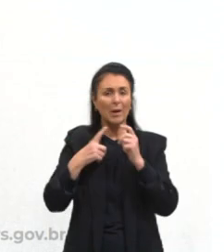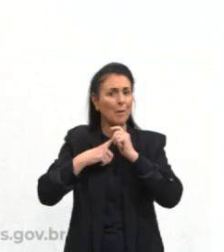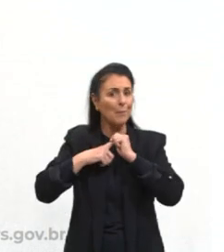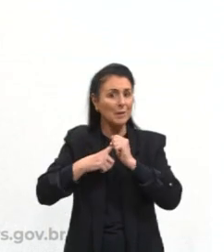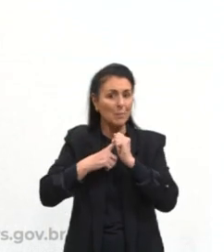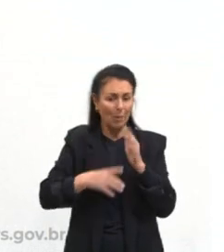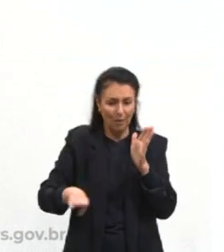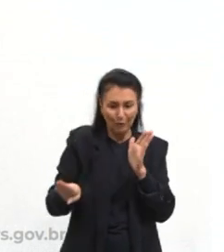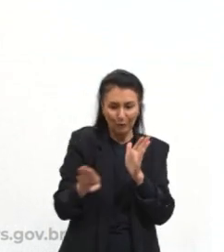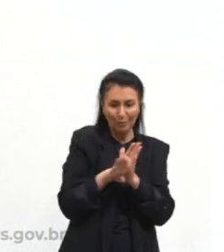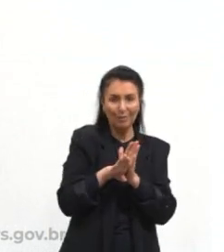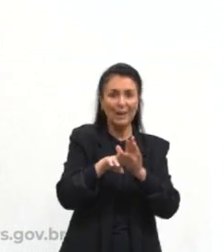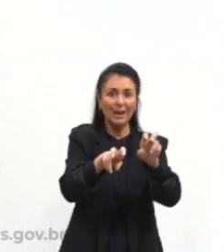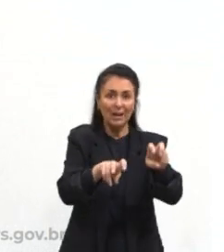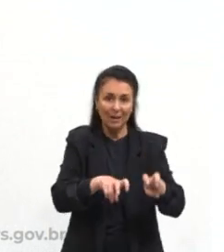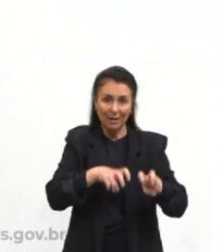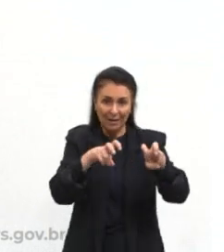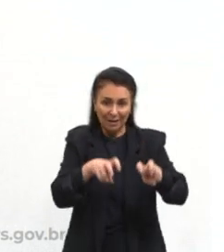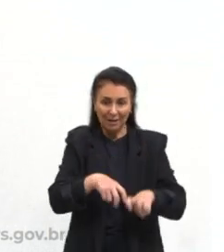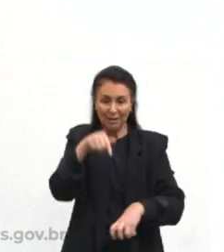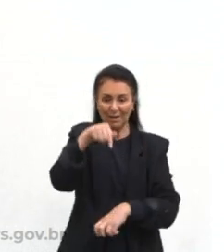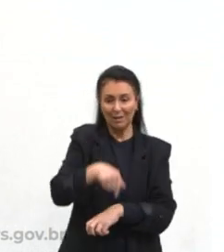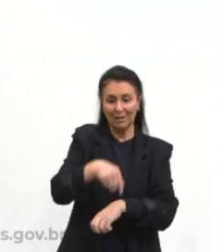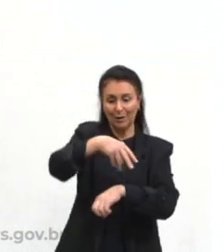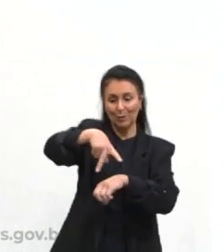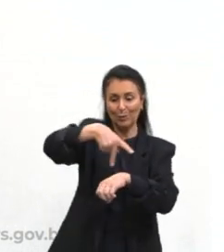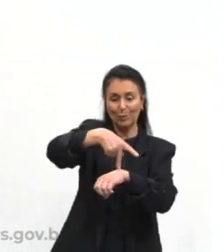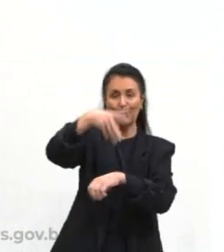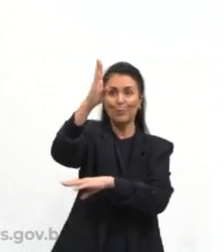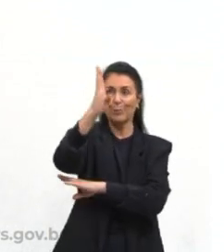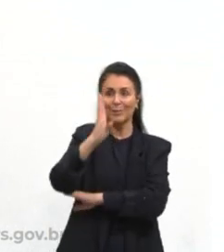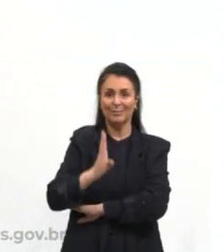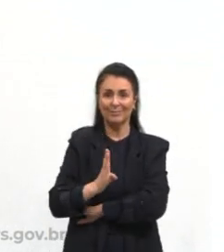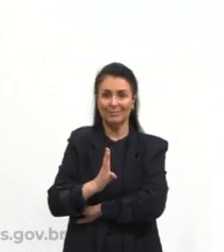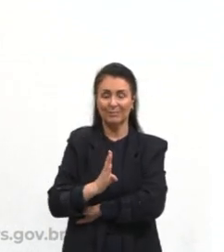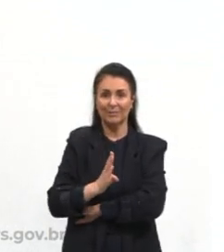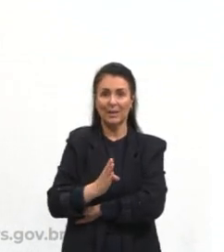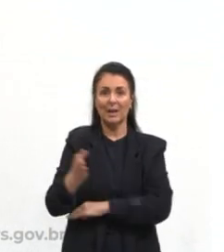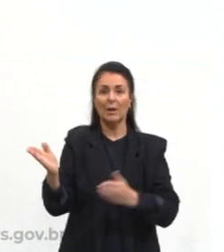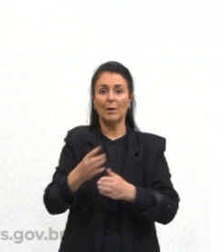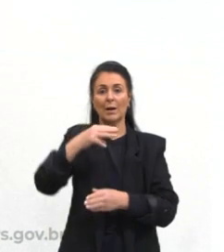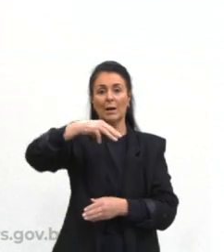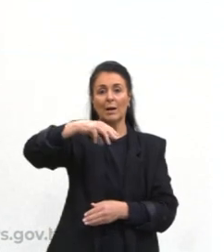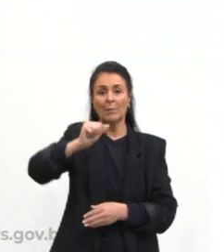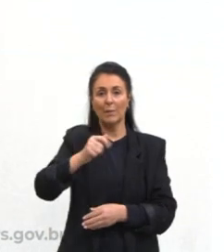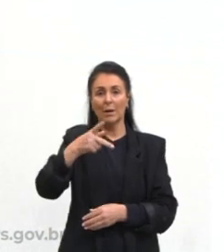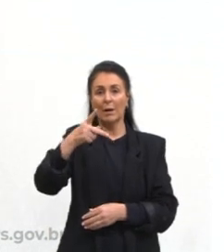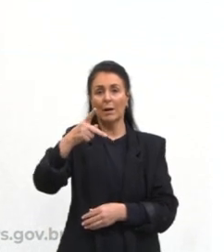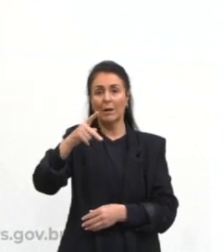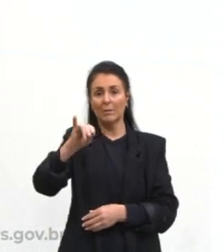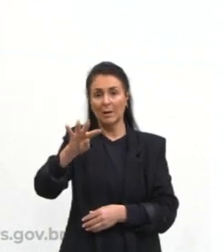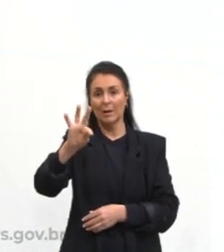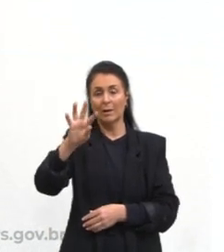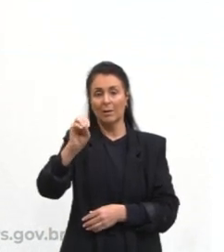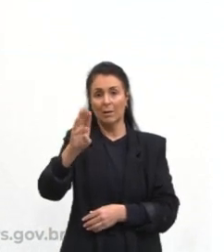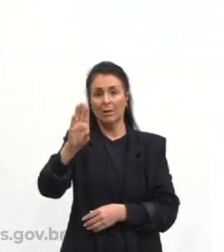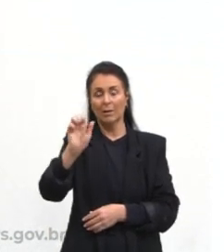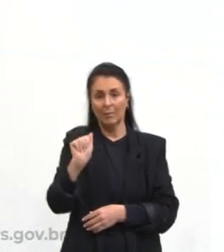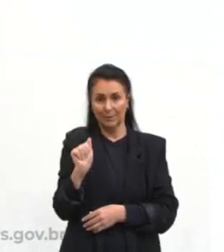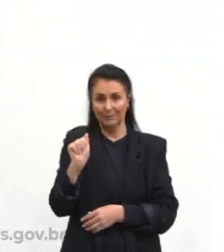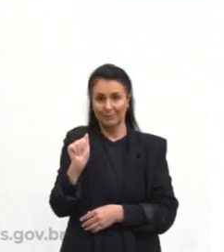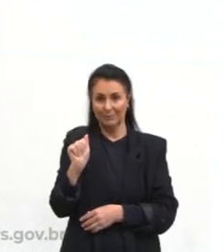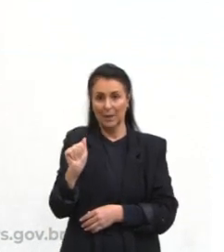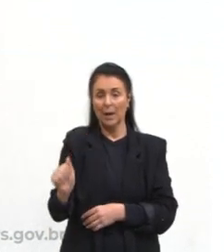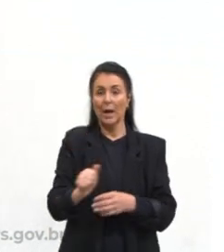fronteira agrícola que nós temos hoje no nosso país tá mapitoba né Maranhão Piauí Tocantins